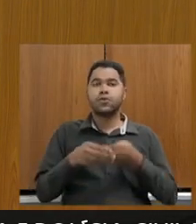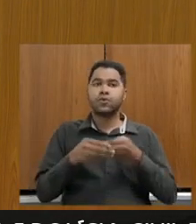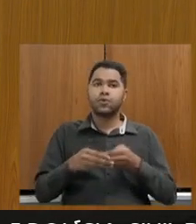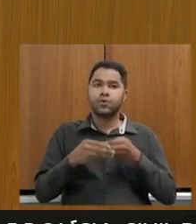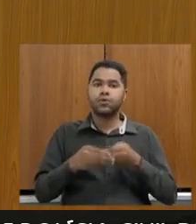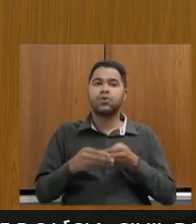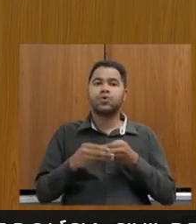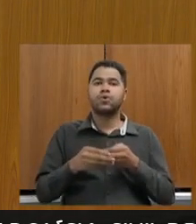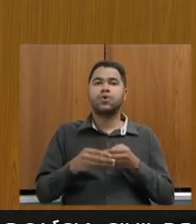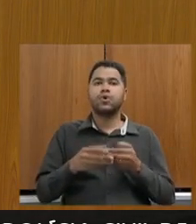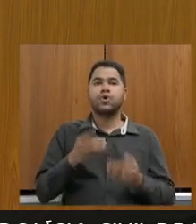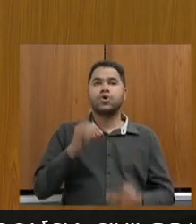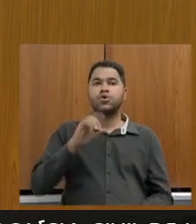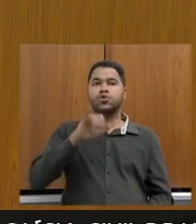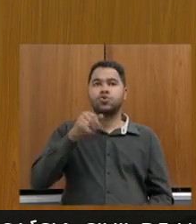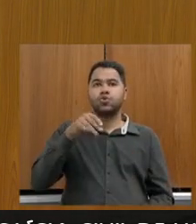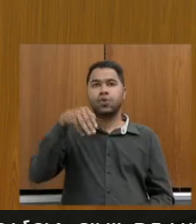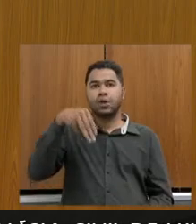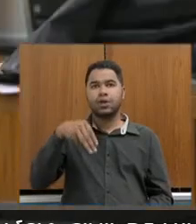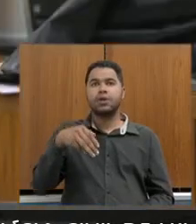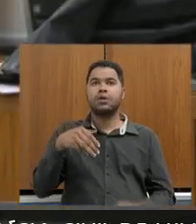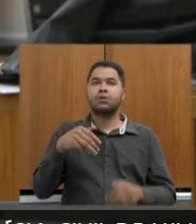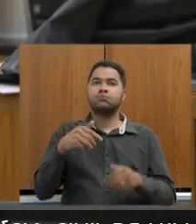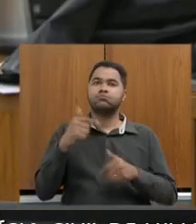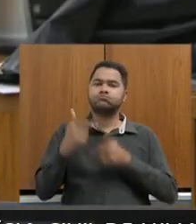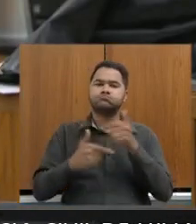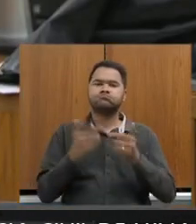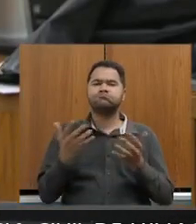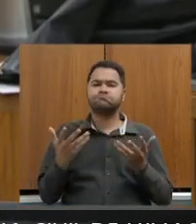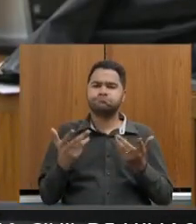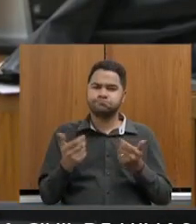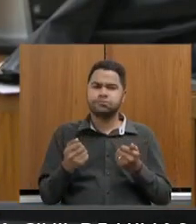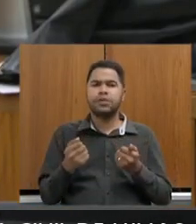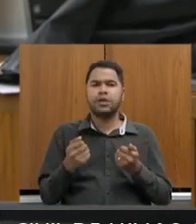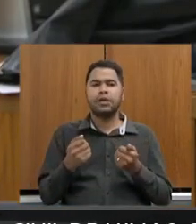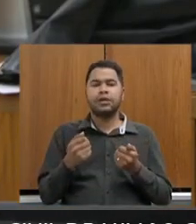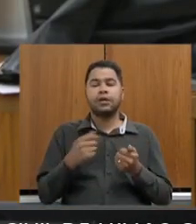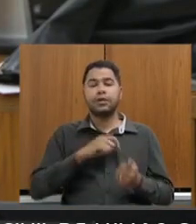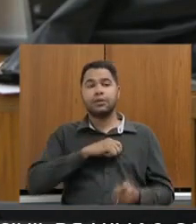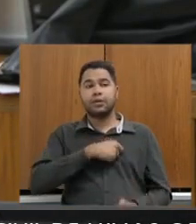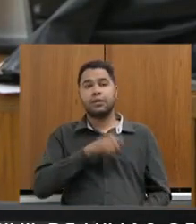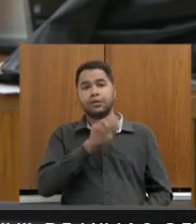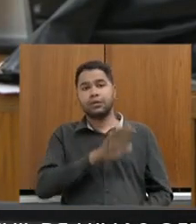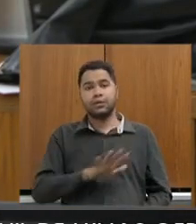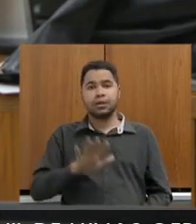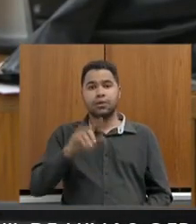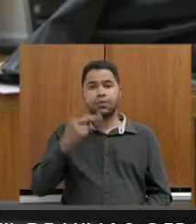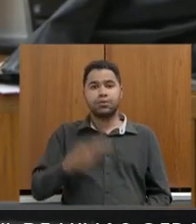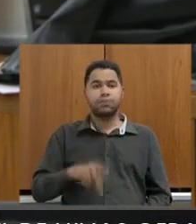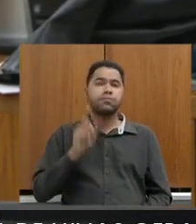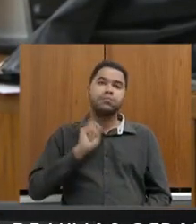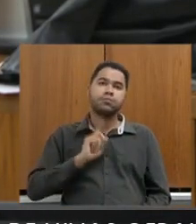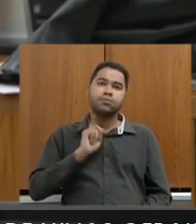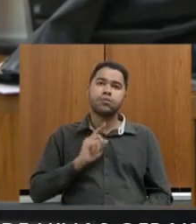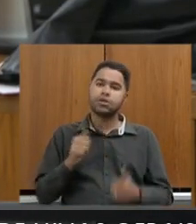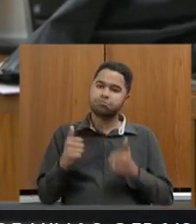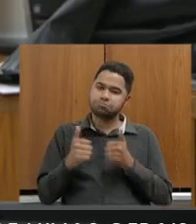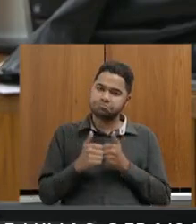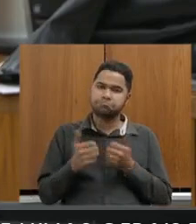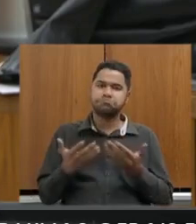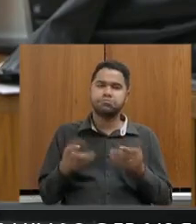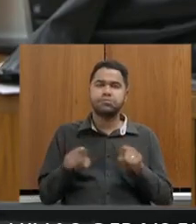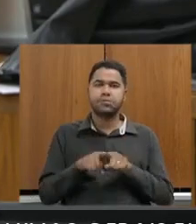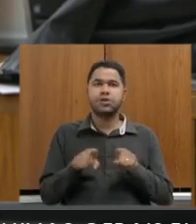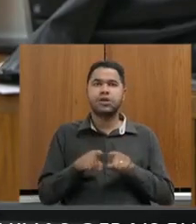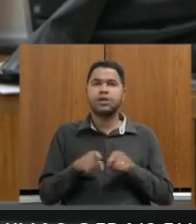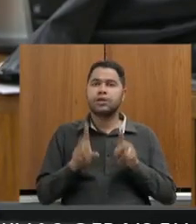cumprimentos ao Dr Joaquim ao brilhante trabalho que tem feito delegação como delegado Geral de Minas Gerais que tem uma proximidade com a polícia civil